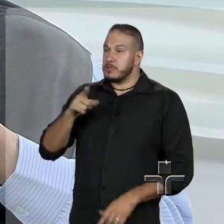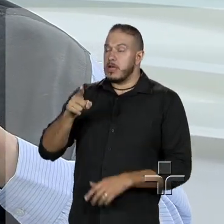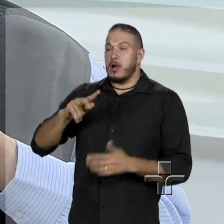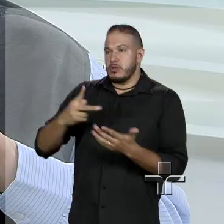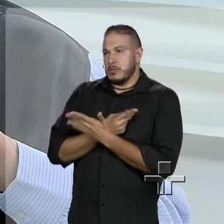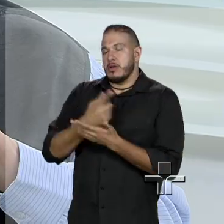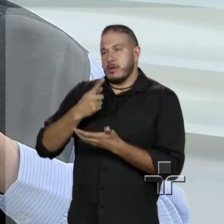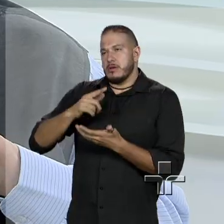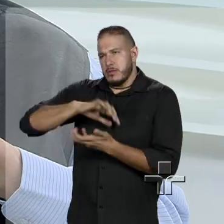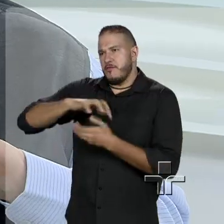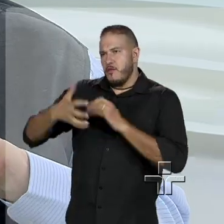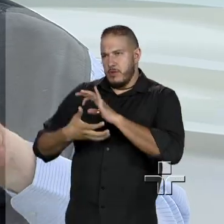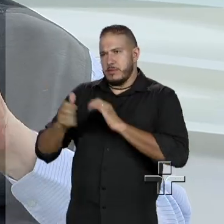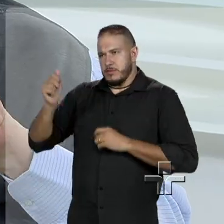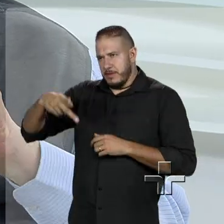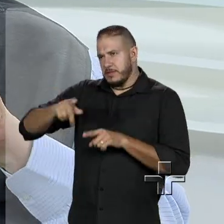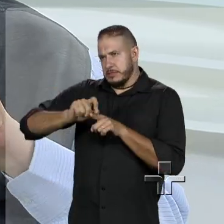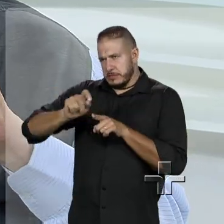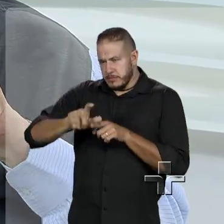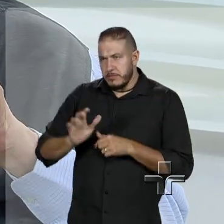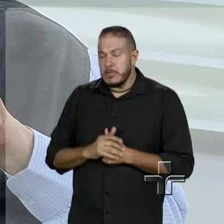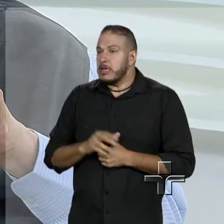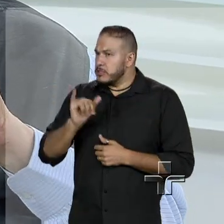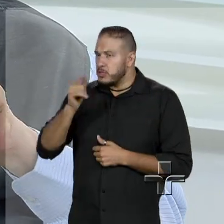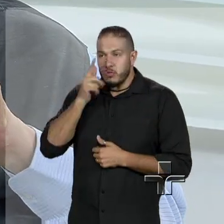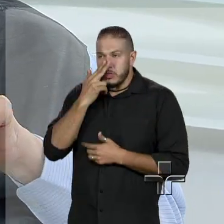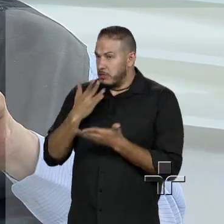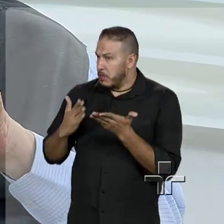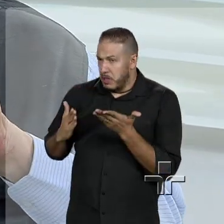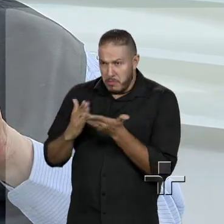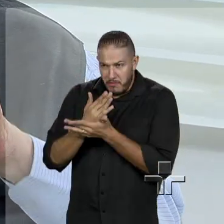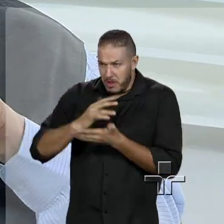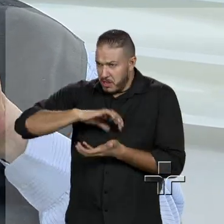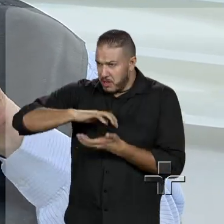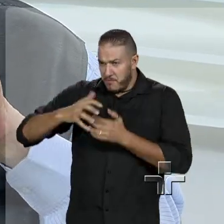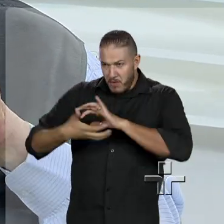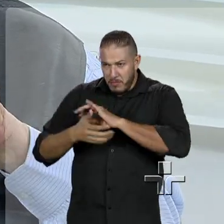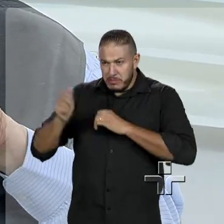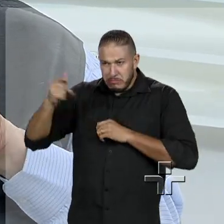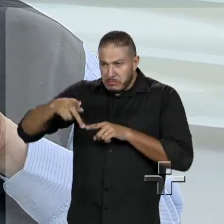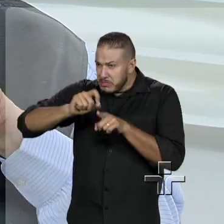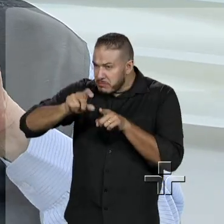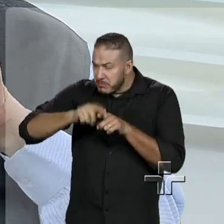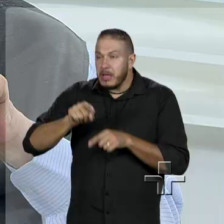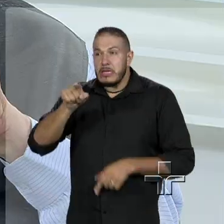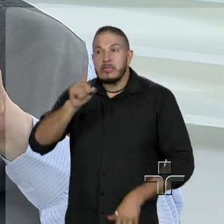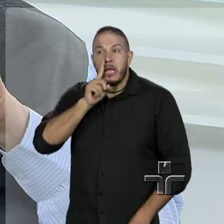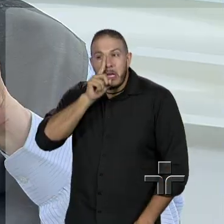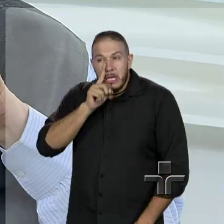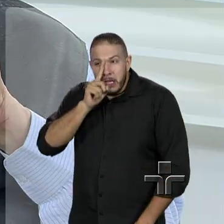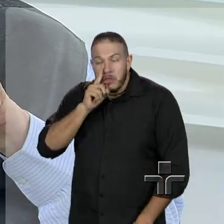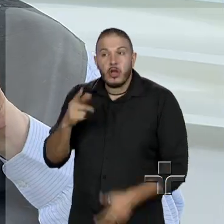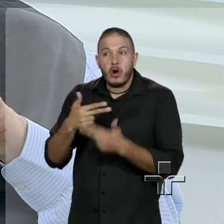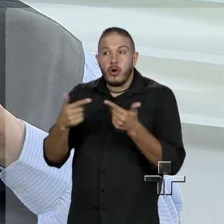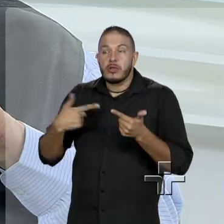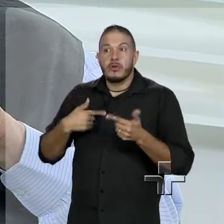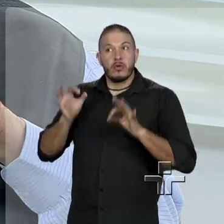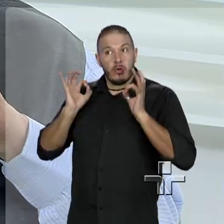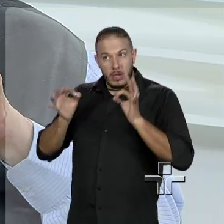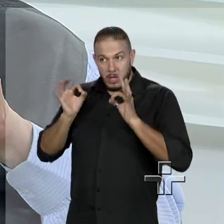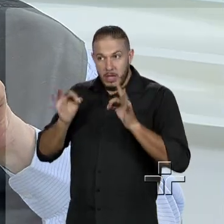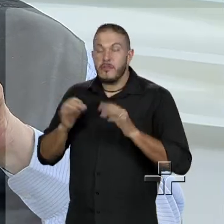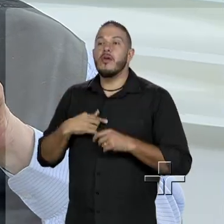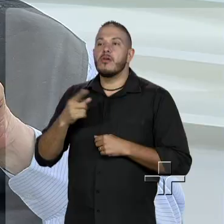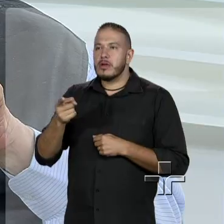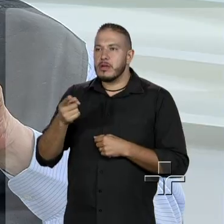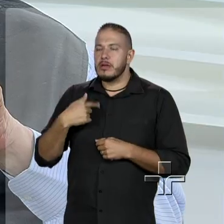Previdência. Se você não aprovar a reforma da Previdência, você corre o risco da coisa mais terrível, Lamonce, que é ter